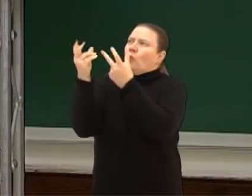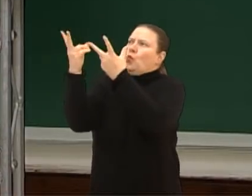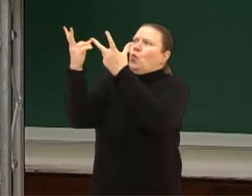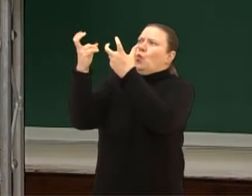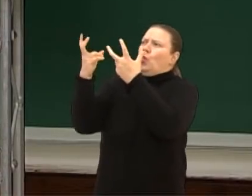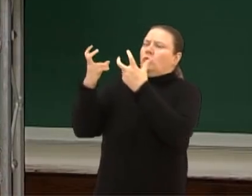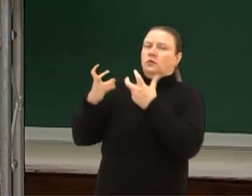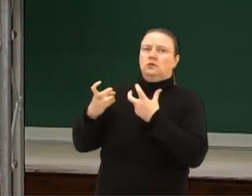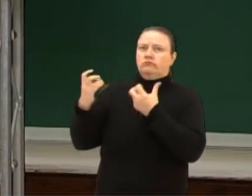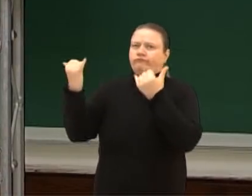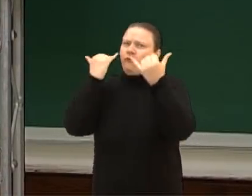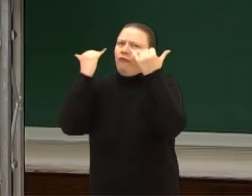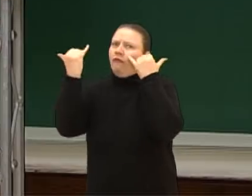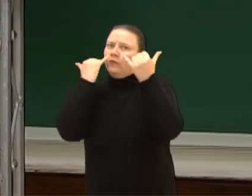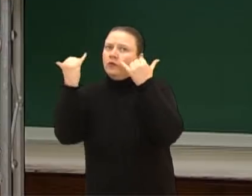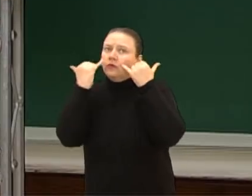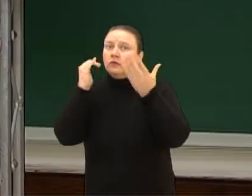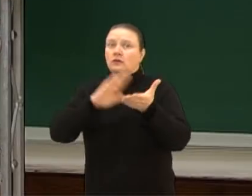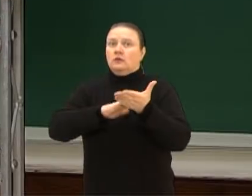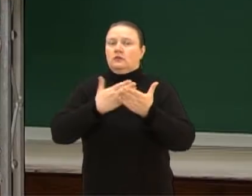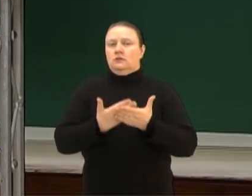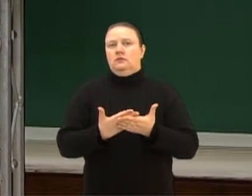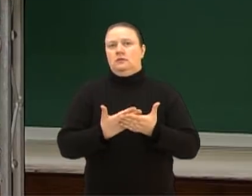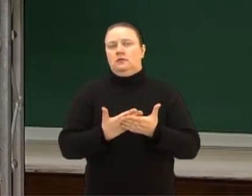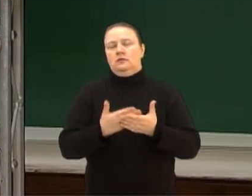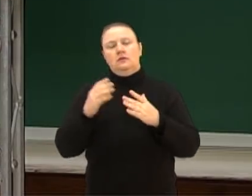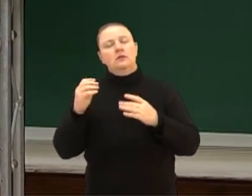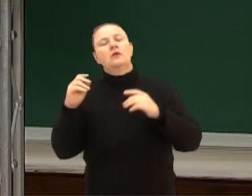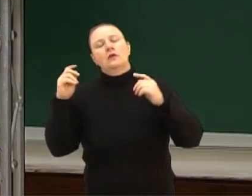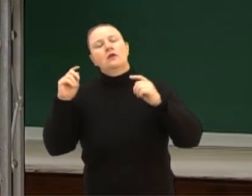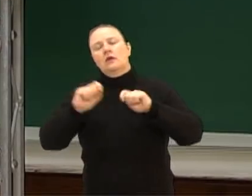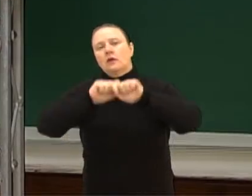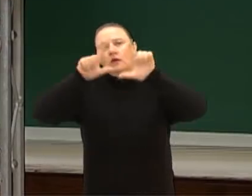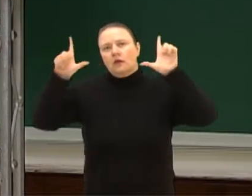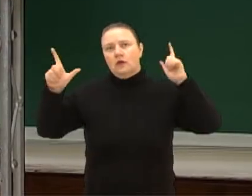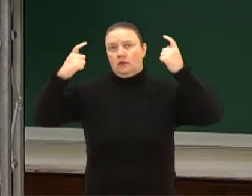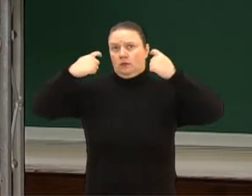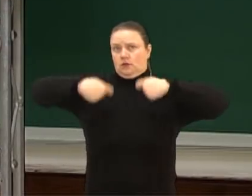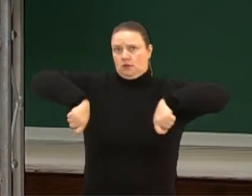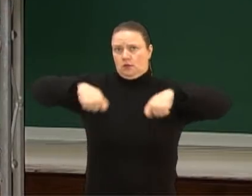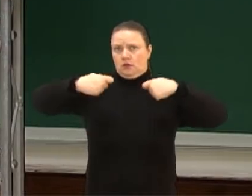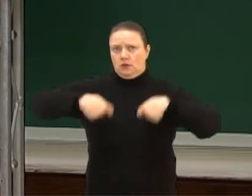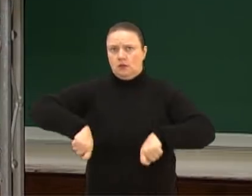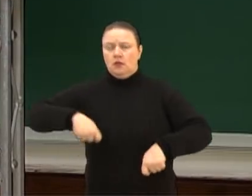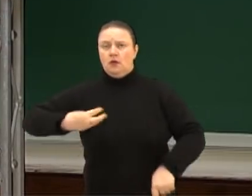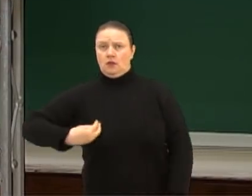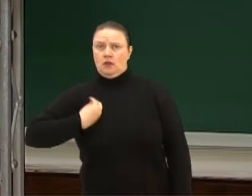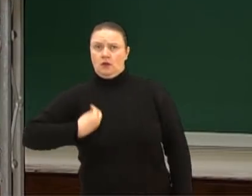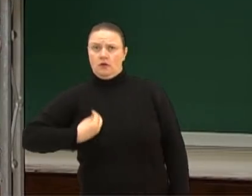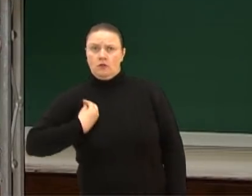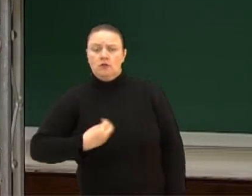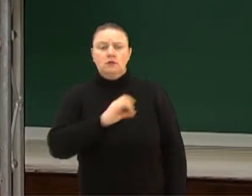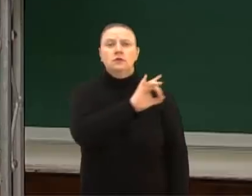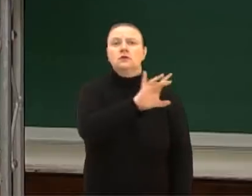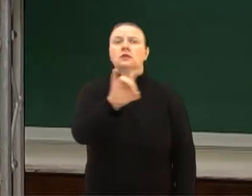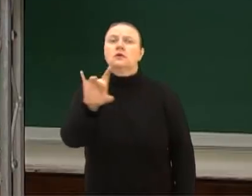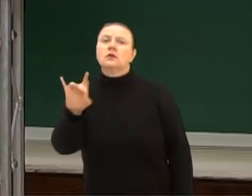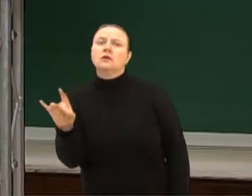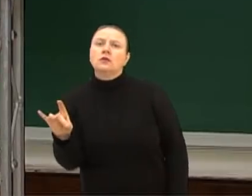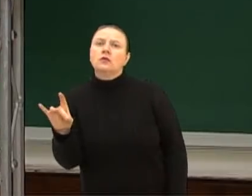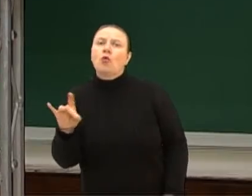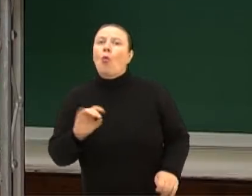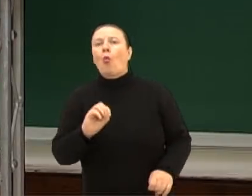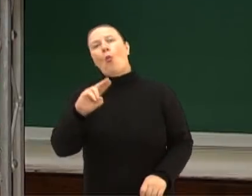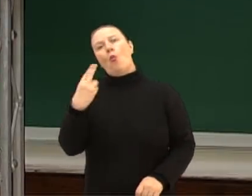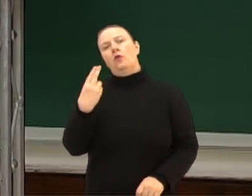dados, essas informações. Isso vai depender, claro, das leituras e da vivência do aluno ou do adulto